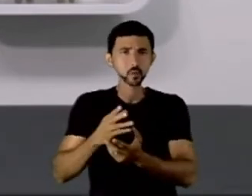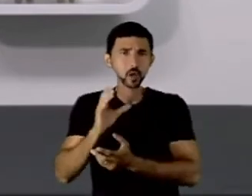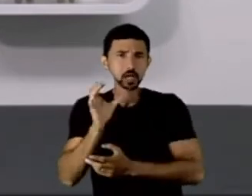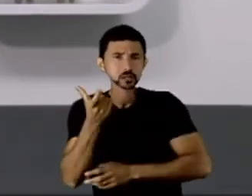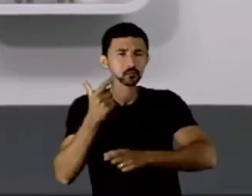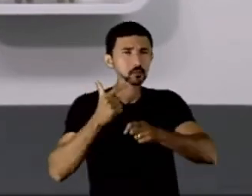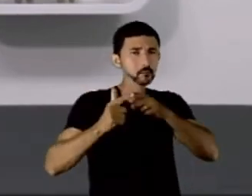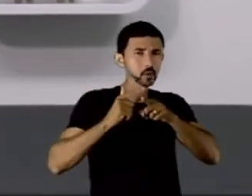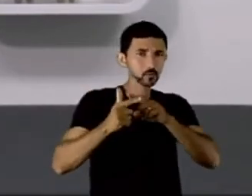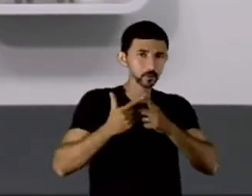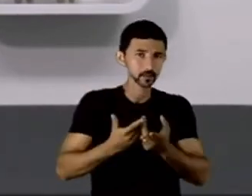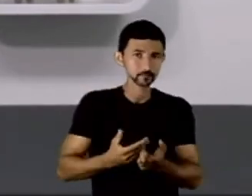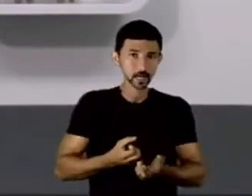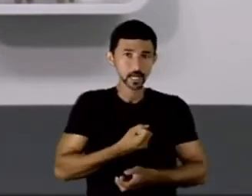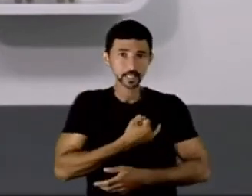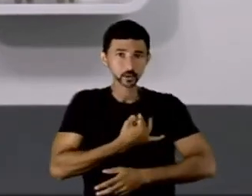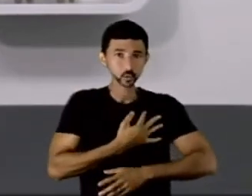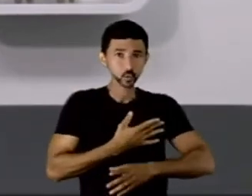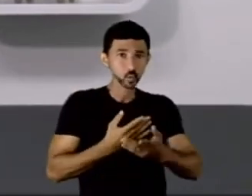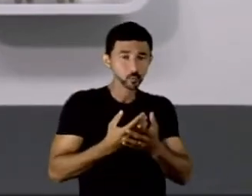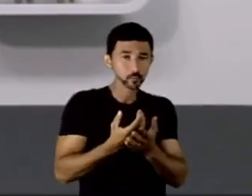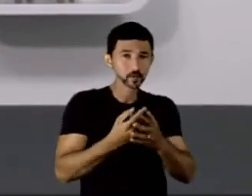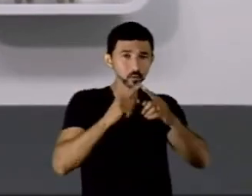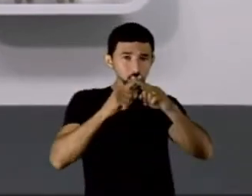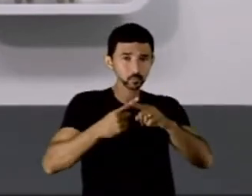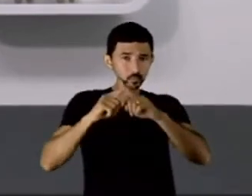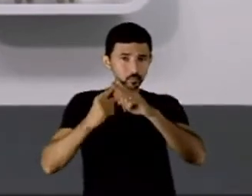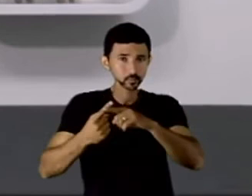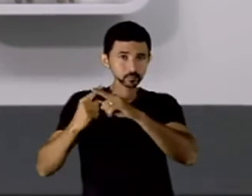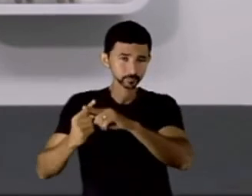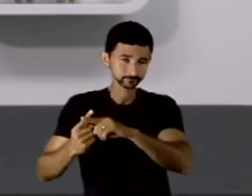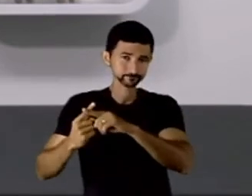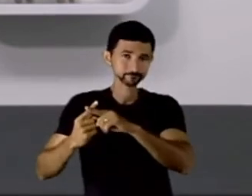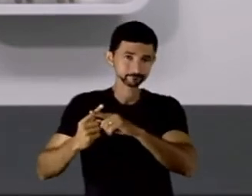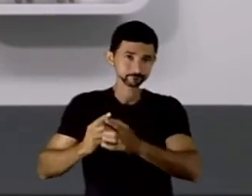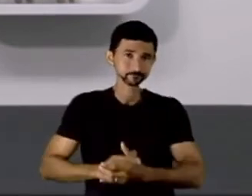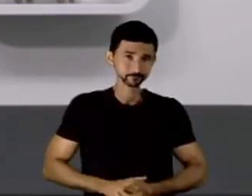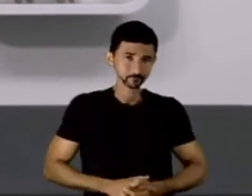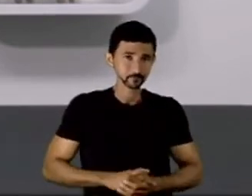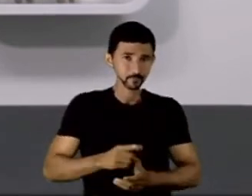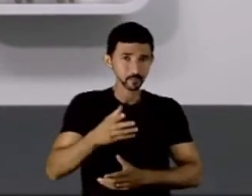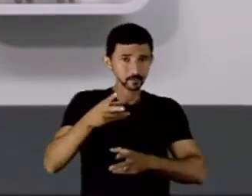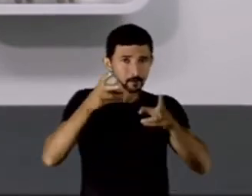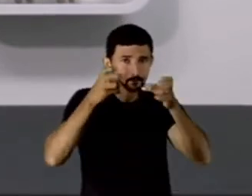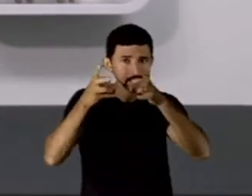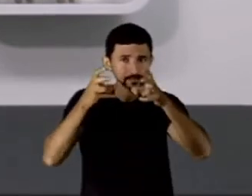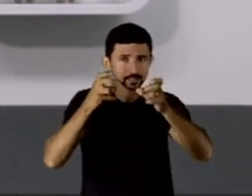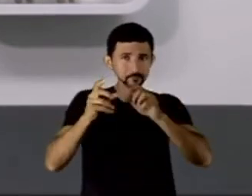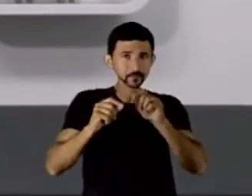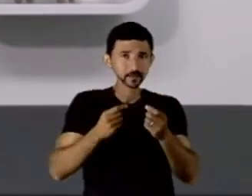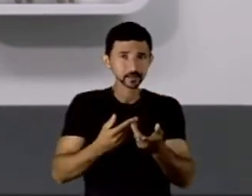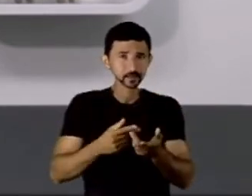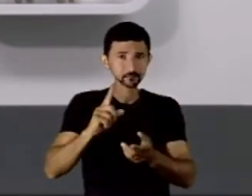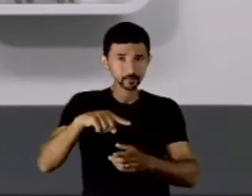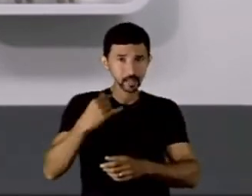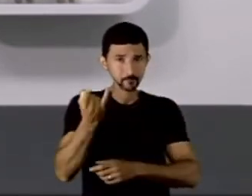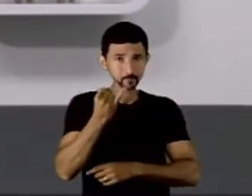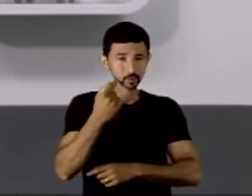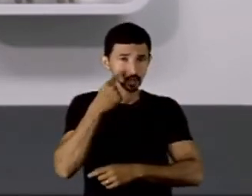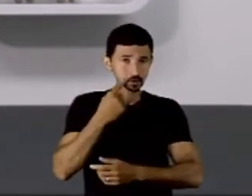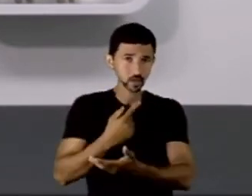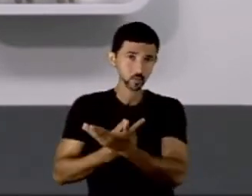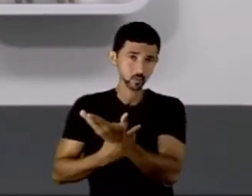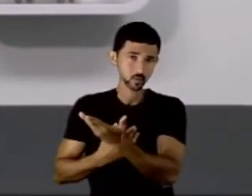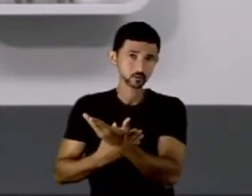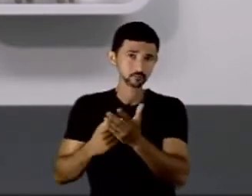de problemas de números que se multiplicam repetidas vezes. Eu acho que vocês têm percebido e é isso que eu vou mostrar